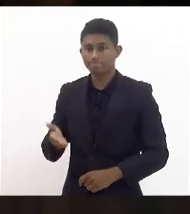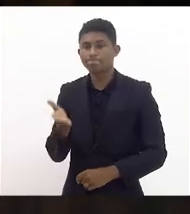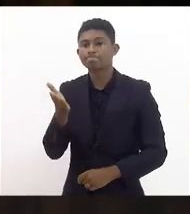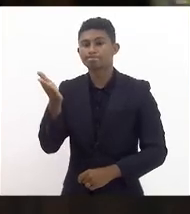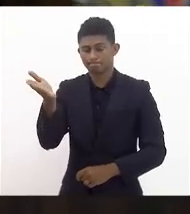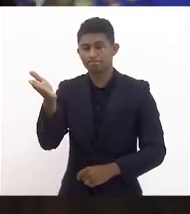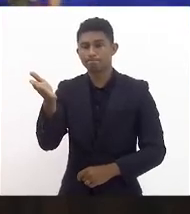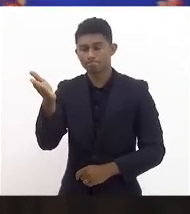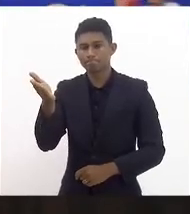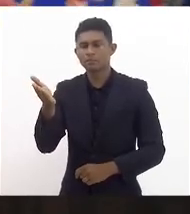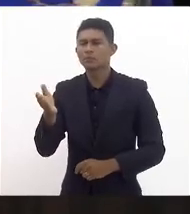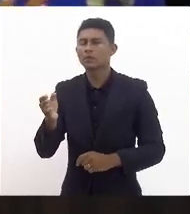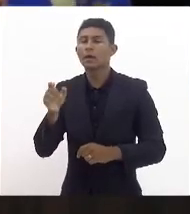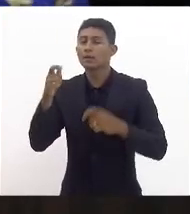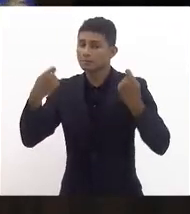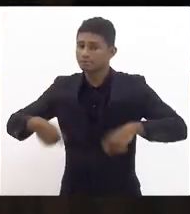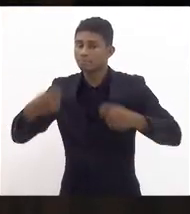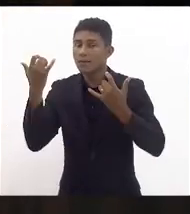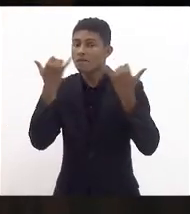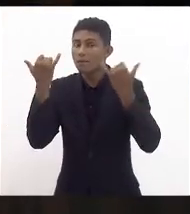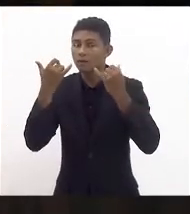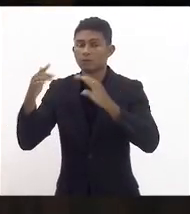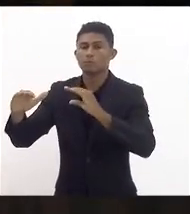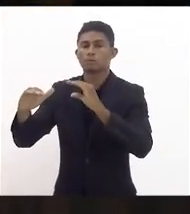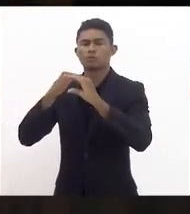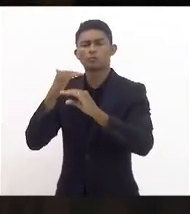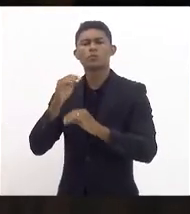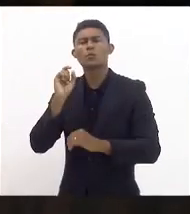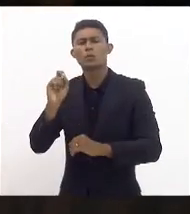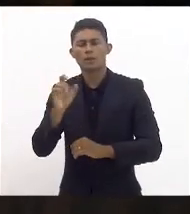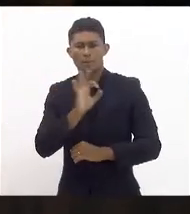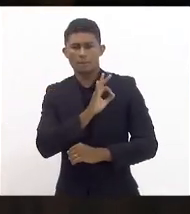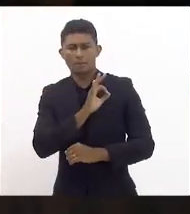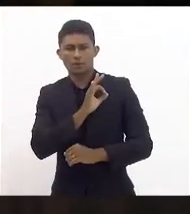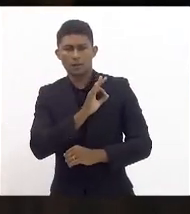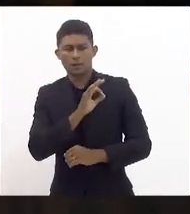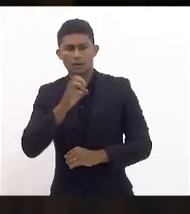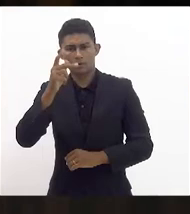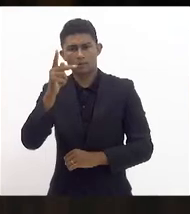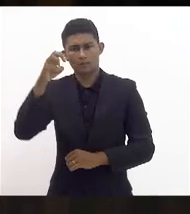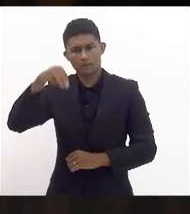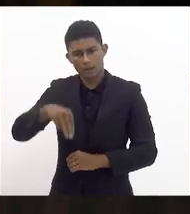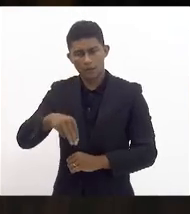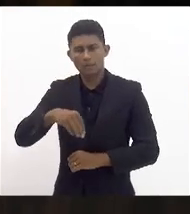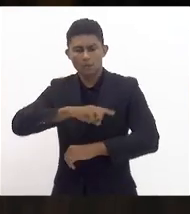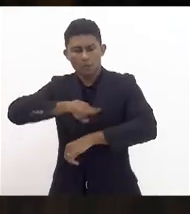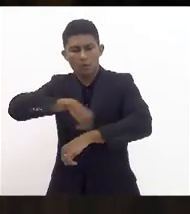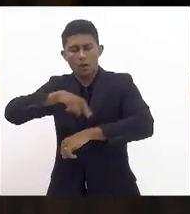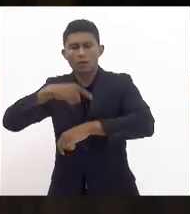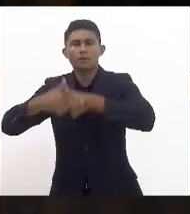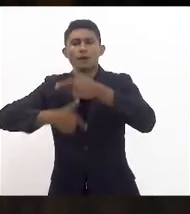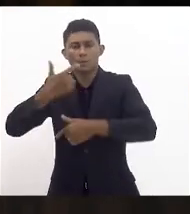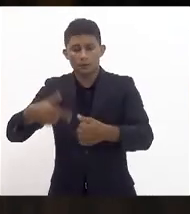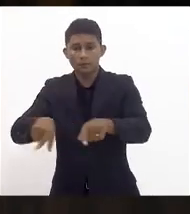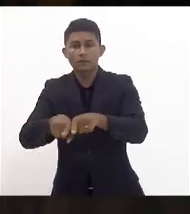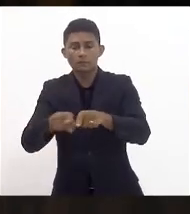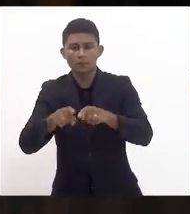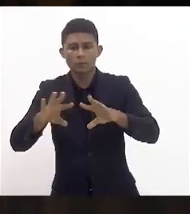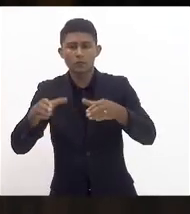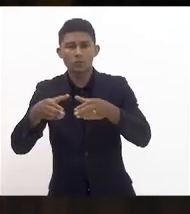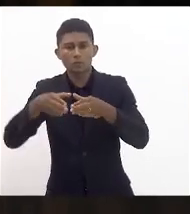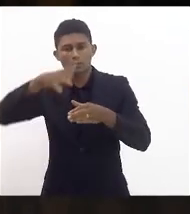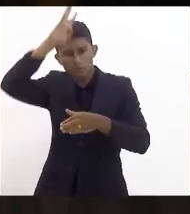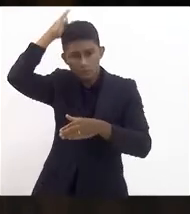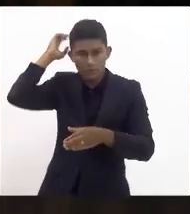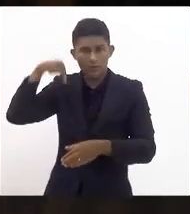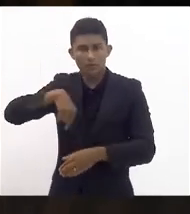Janeiro, o envio de mensagens dispondo sobre a jornada de trabalho dos policiais militares do Estado do Rio de Janeiro e dos membros do Corpo de Bombeiro Militar do Estado do Rio de